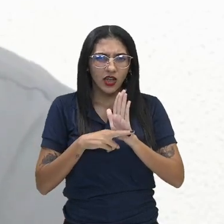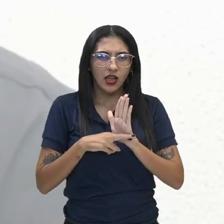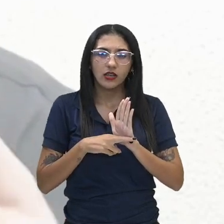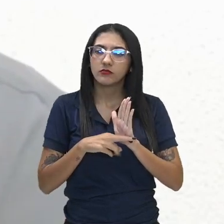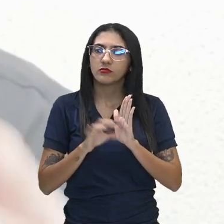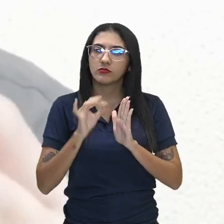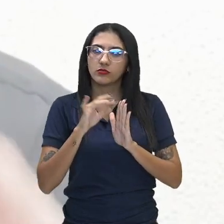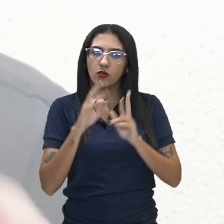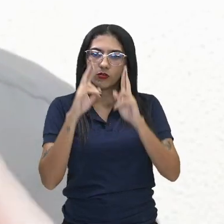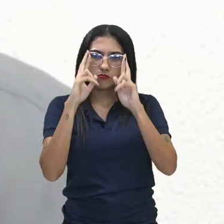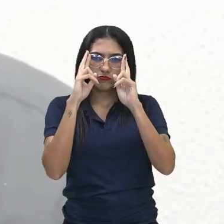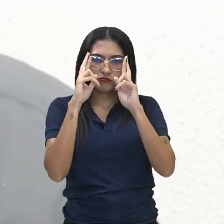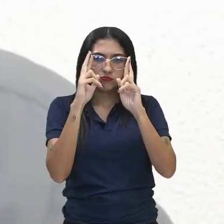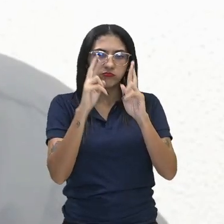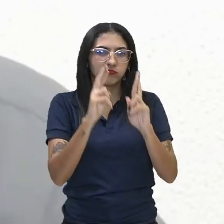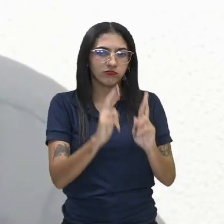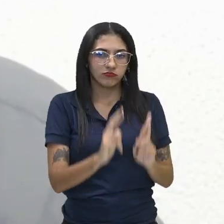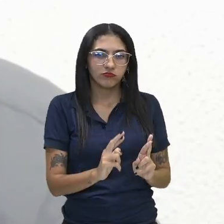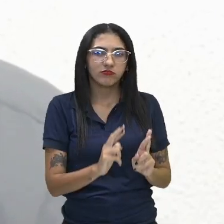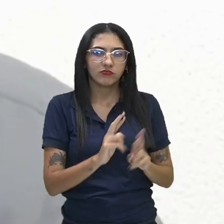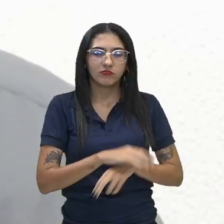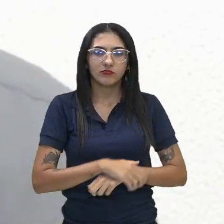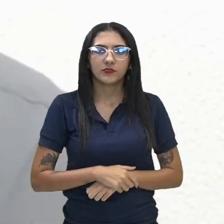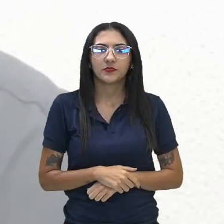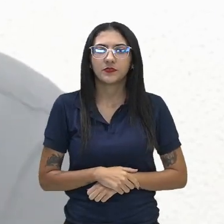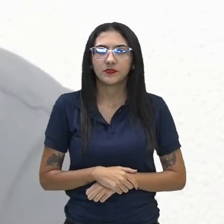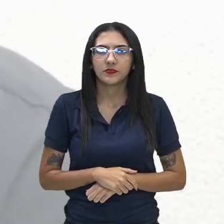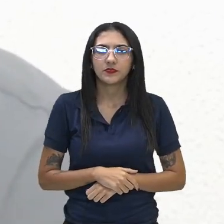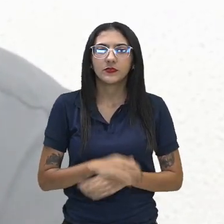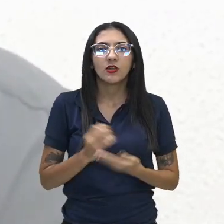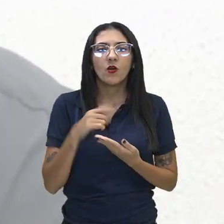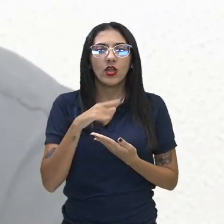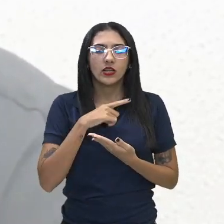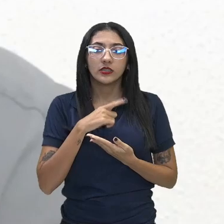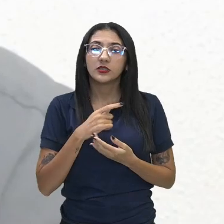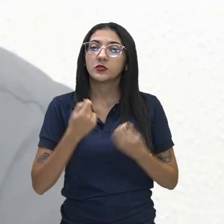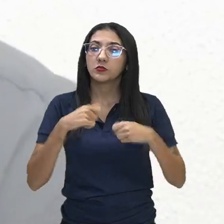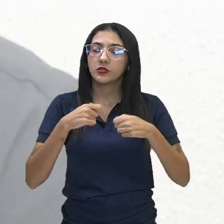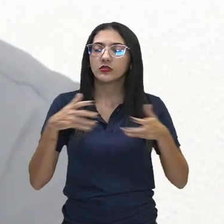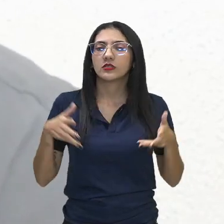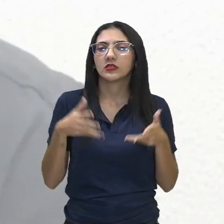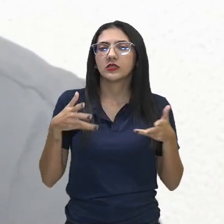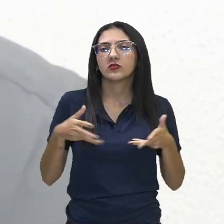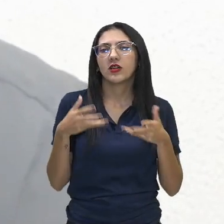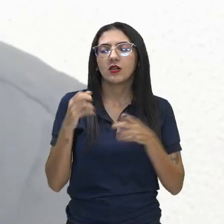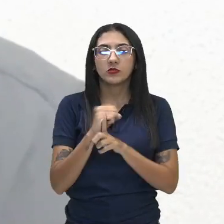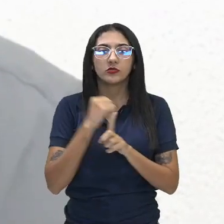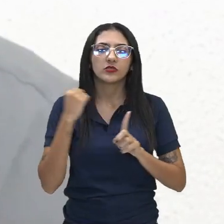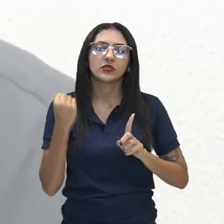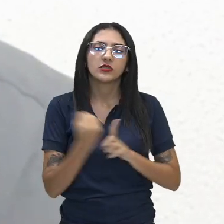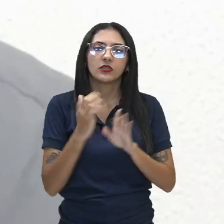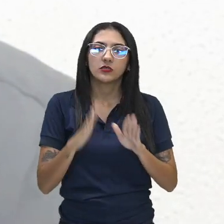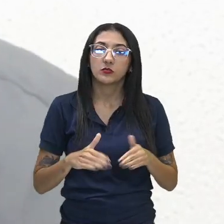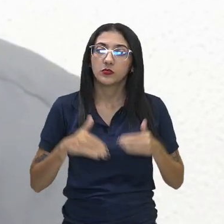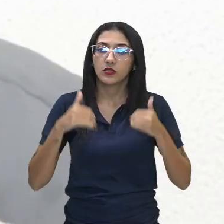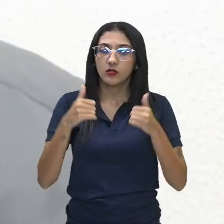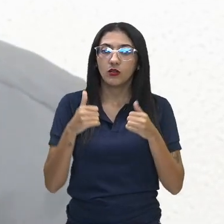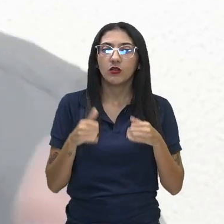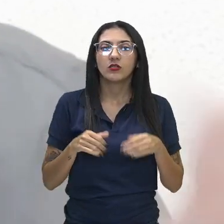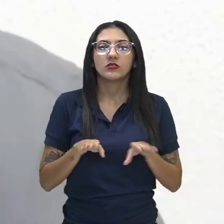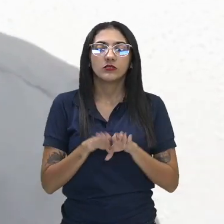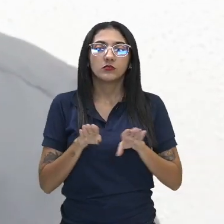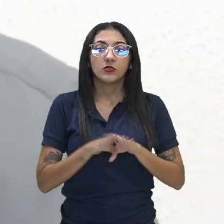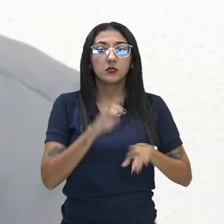aos outros aquilo que queres que seja feito a ti. E é assim que nós construímos uma sociedade mais tolerante, uma sociedade em